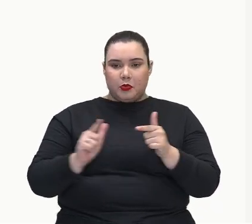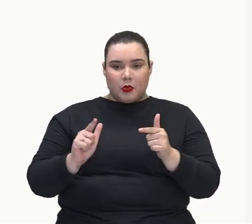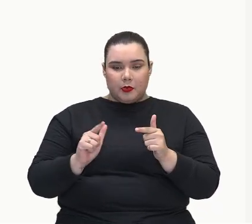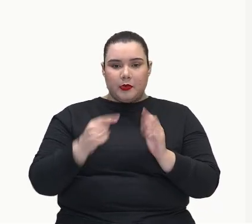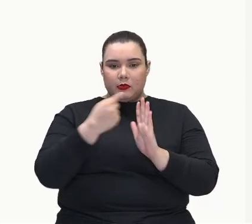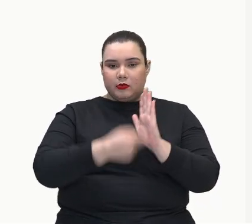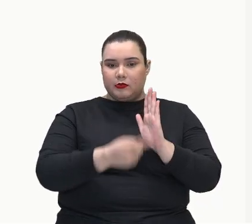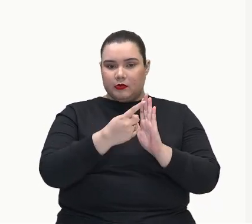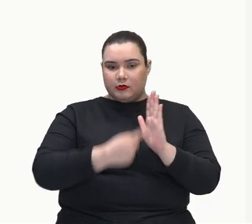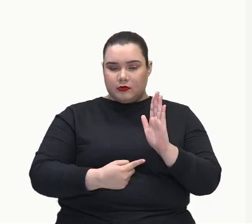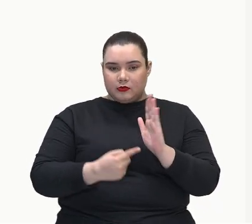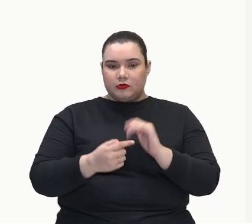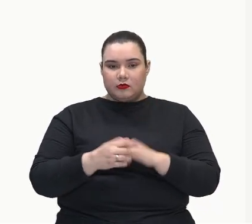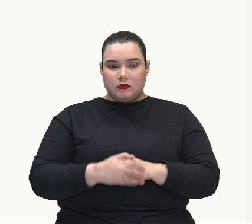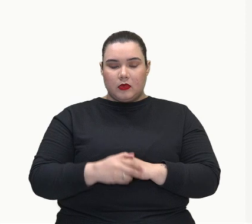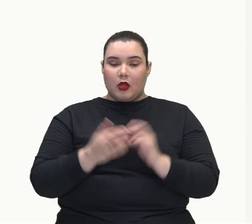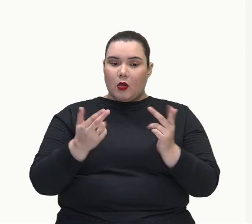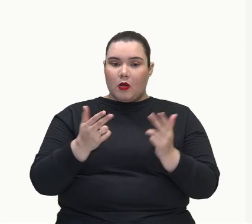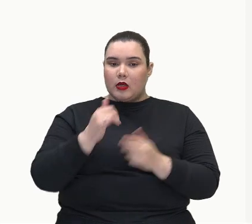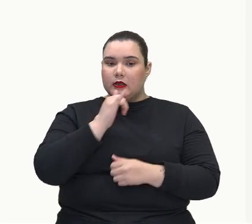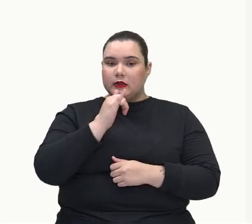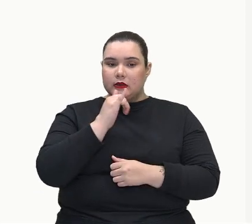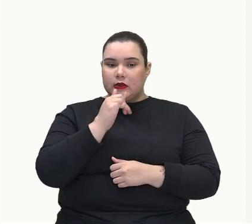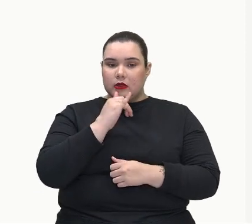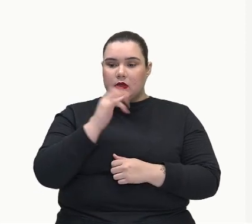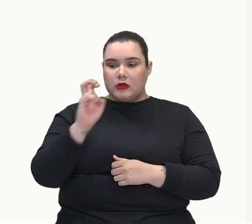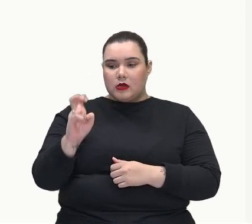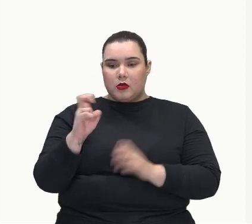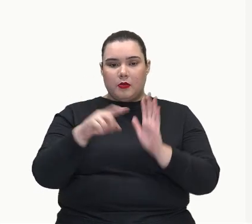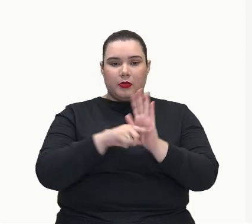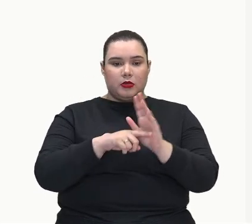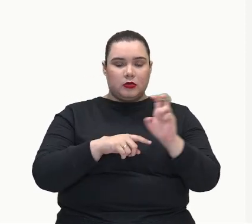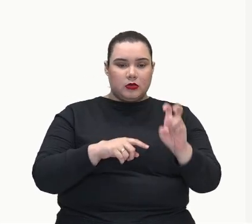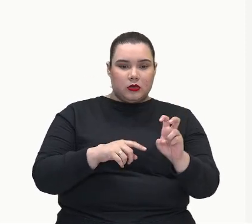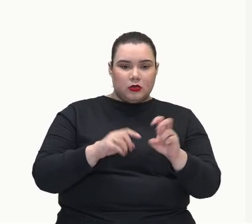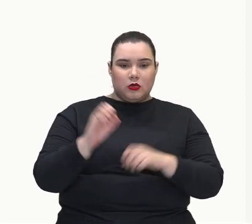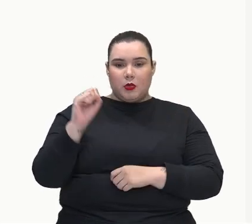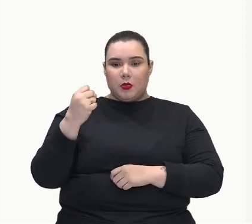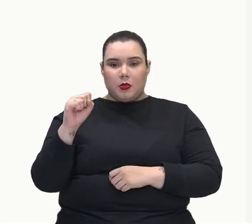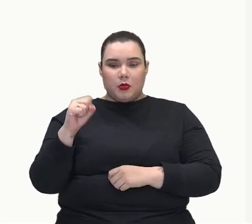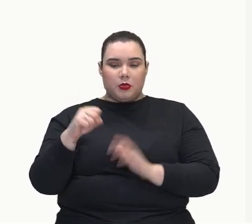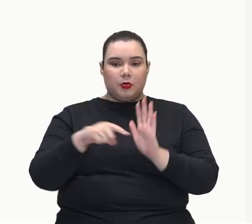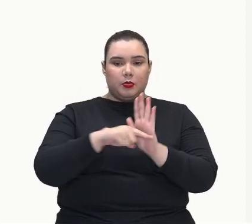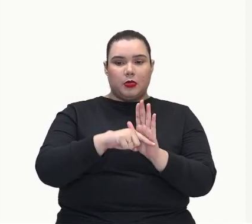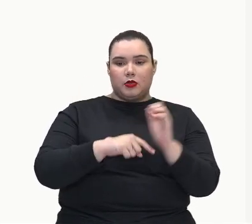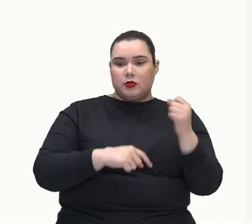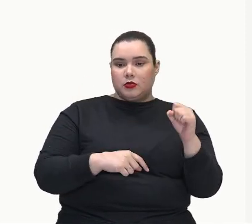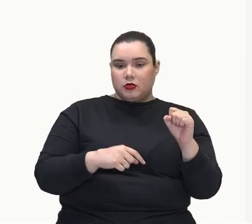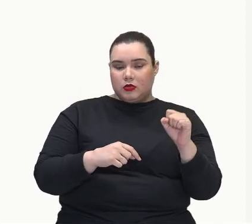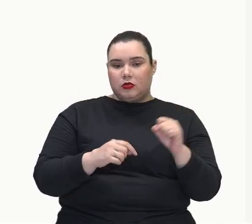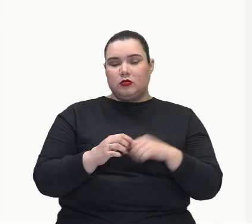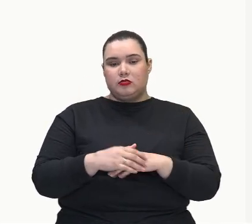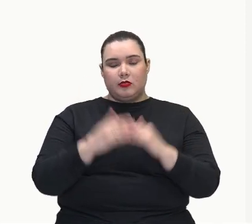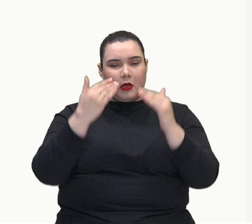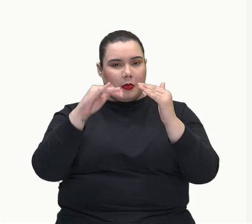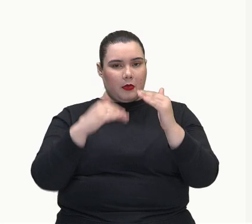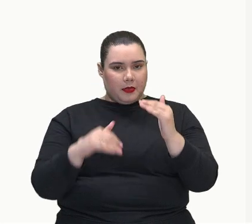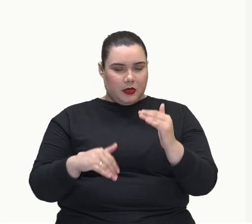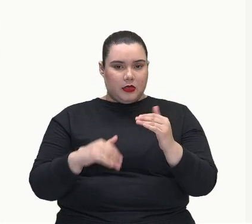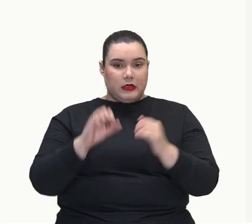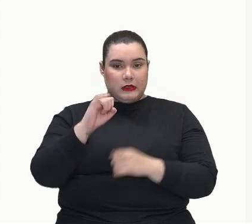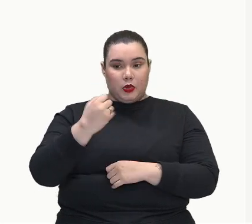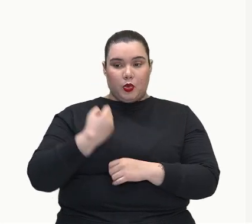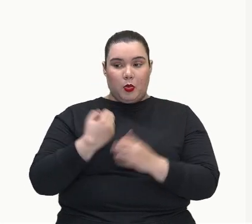mesma forma que a gente cancela 5, menos 5, 8, menos 8 e assim por